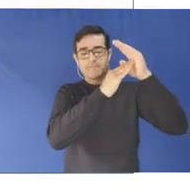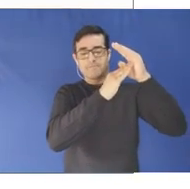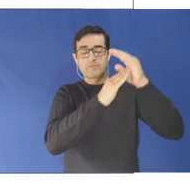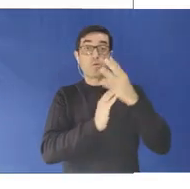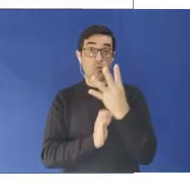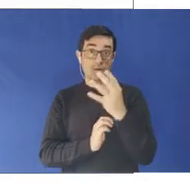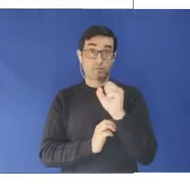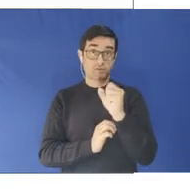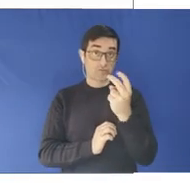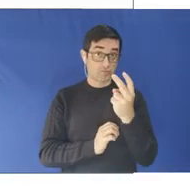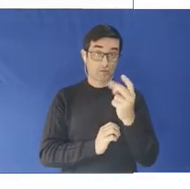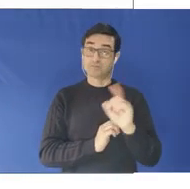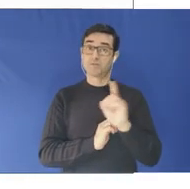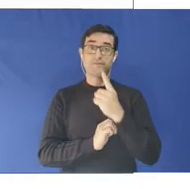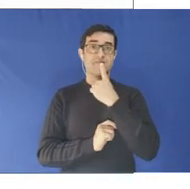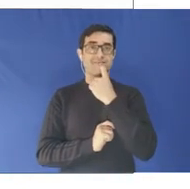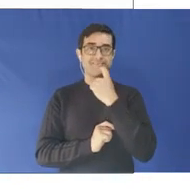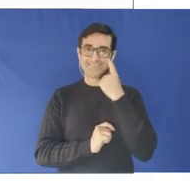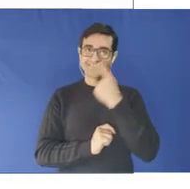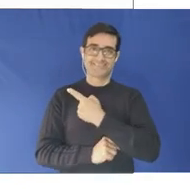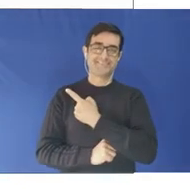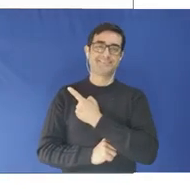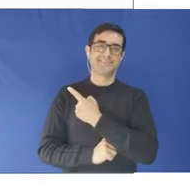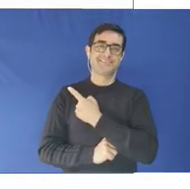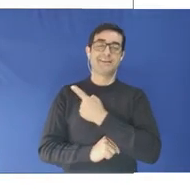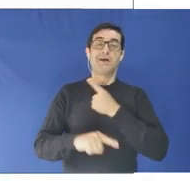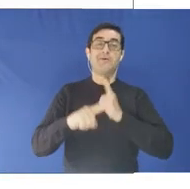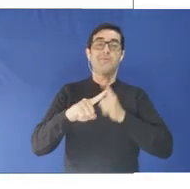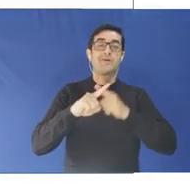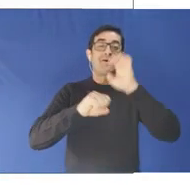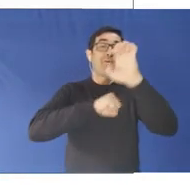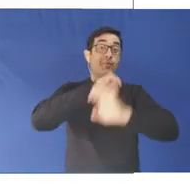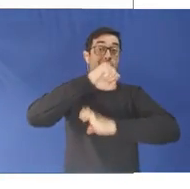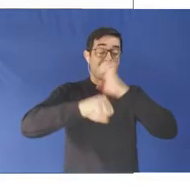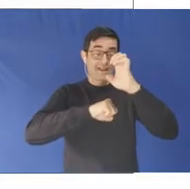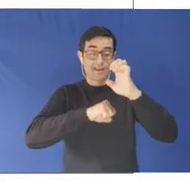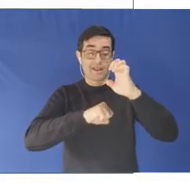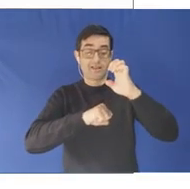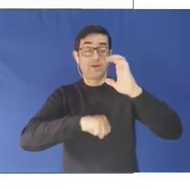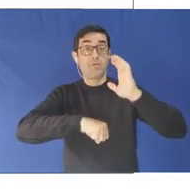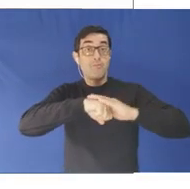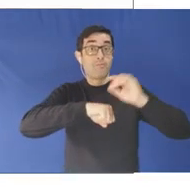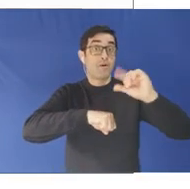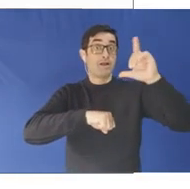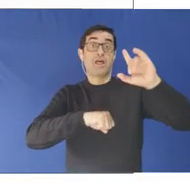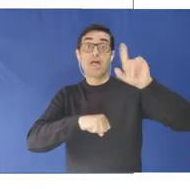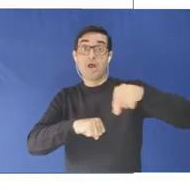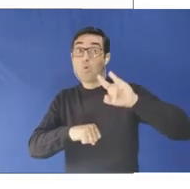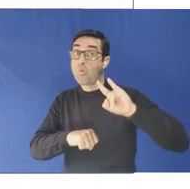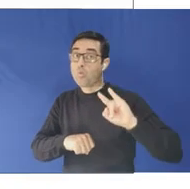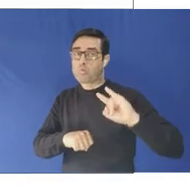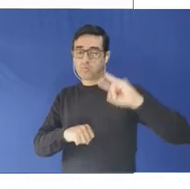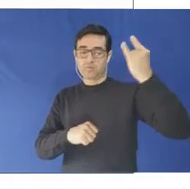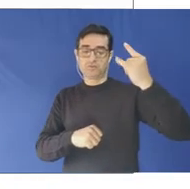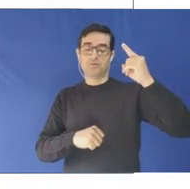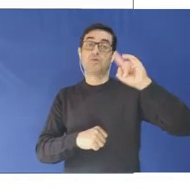vou considerar esse aqui. Por isso que está em vermelho. Por quê? Porque o elétron é o mais energético, é o que foi